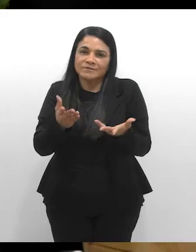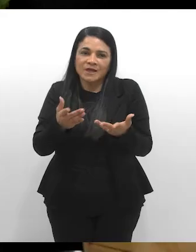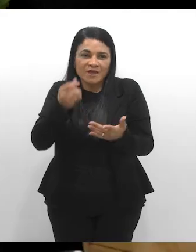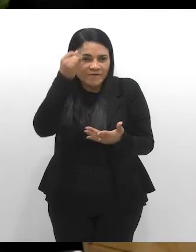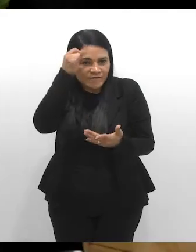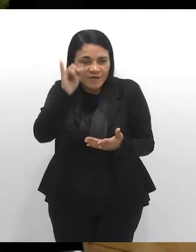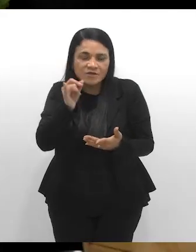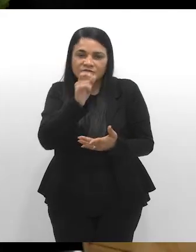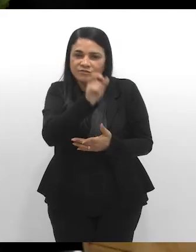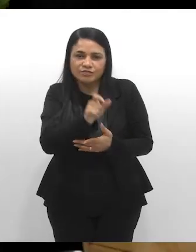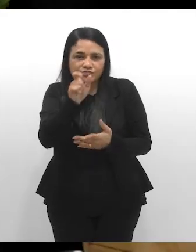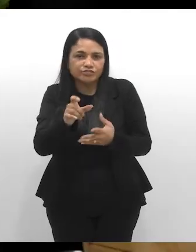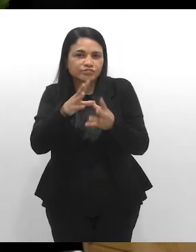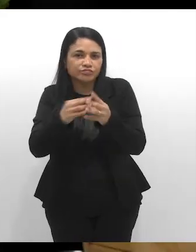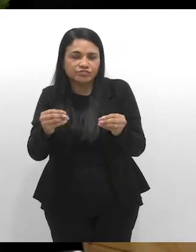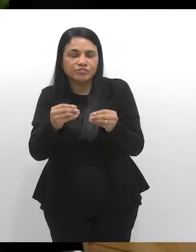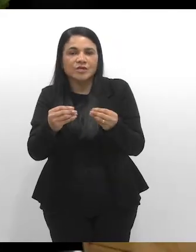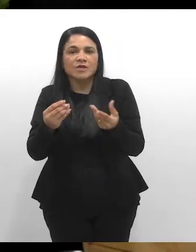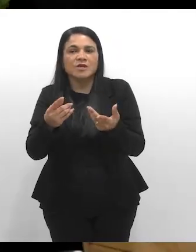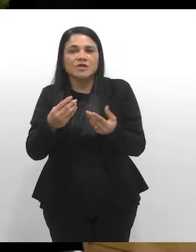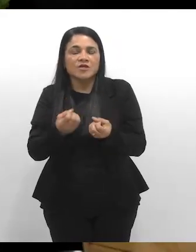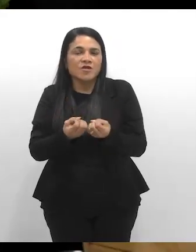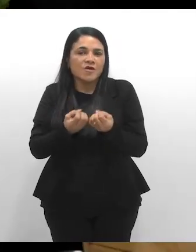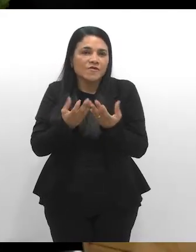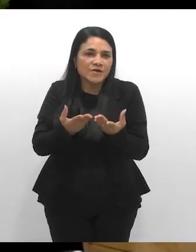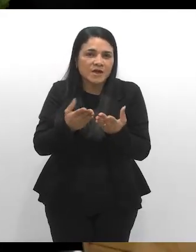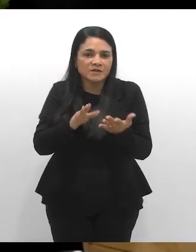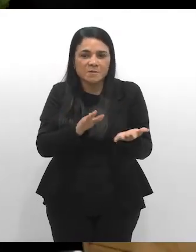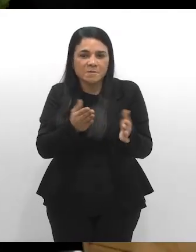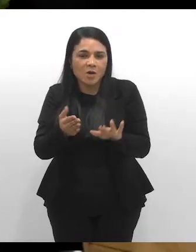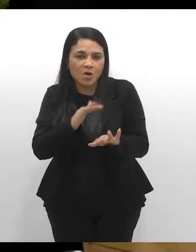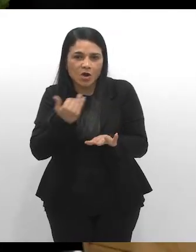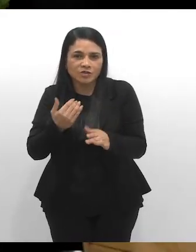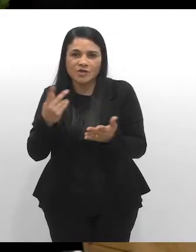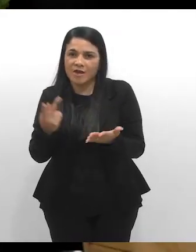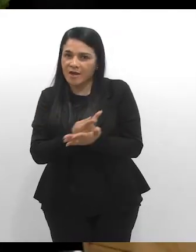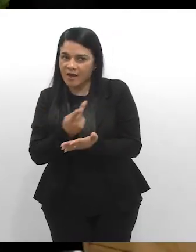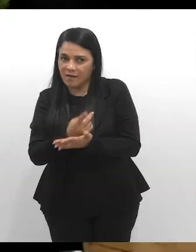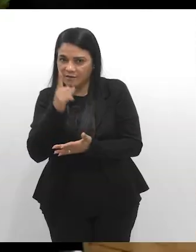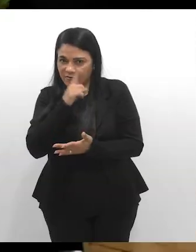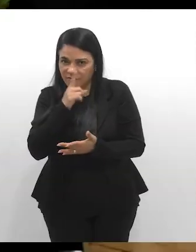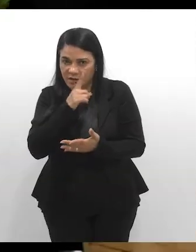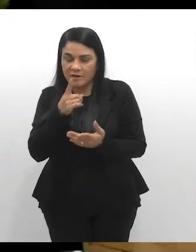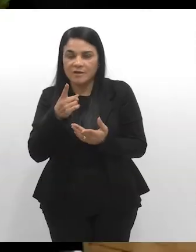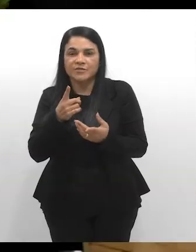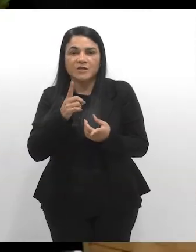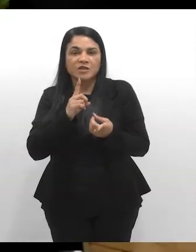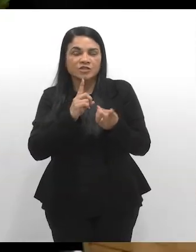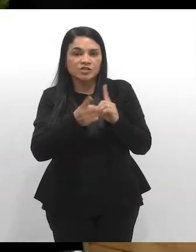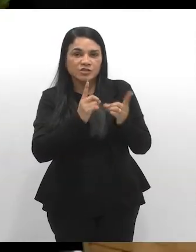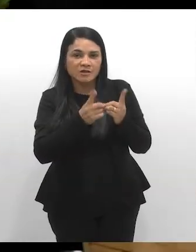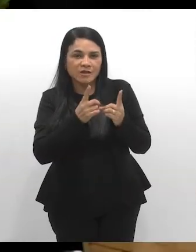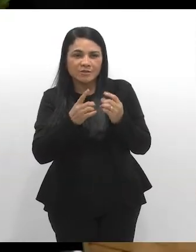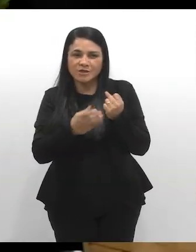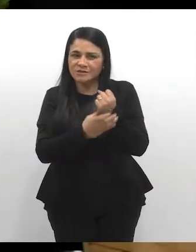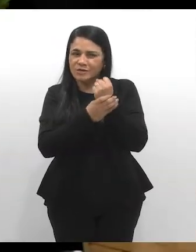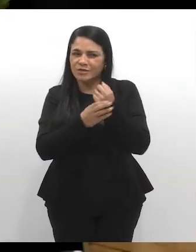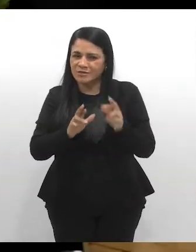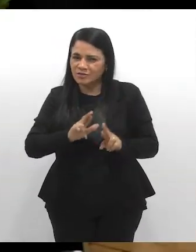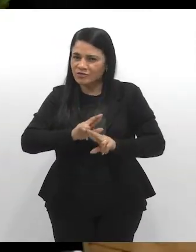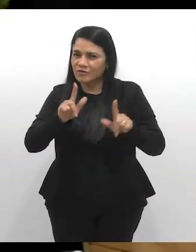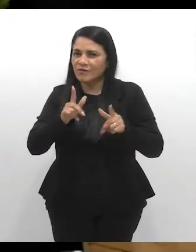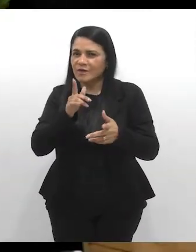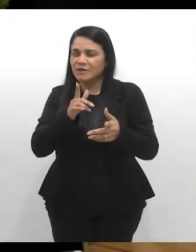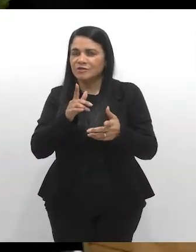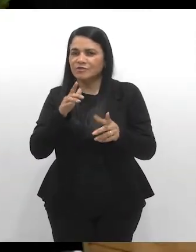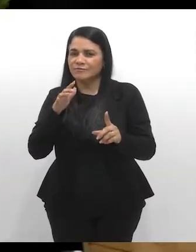oferece desaparecimentos forçados, que oferece execuções extrajudiciais, que oferece morte arbitrária, que oferece uma dinâmica de